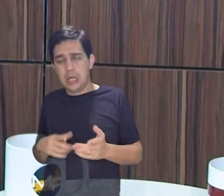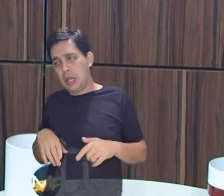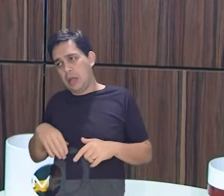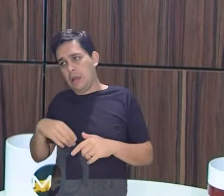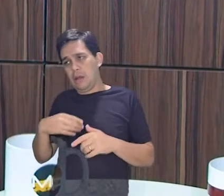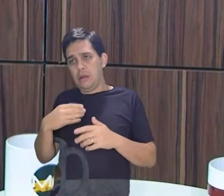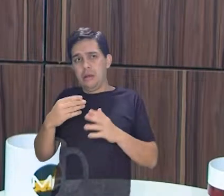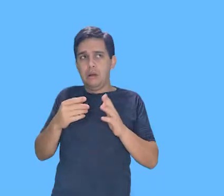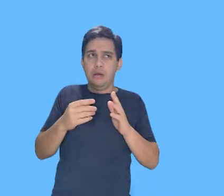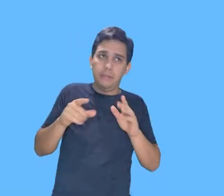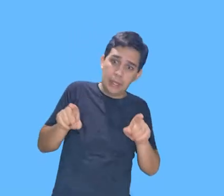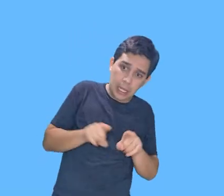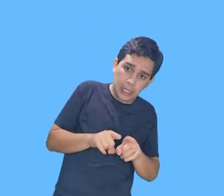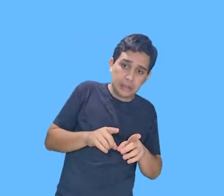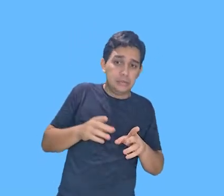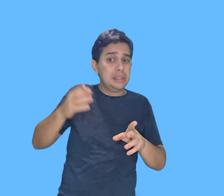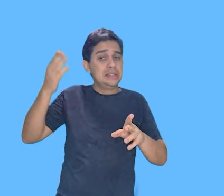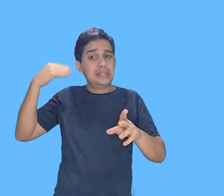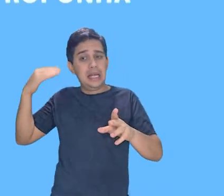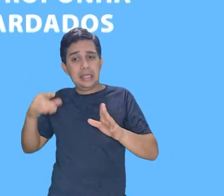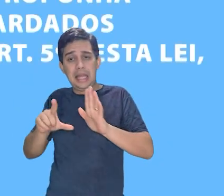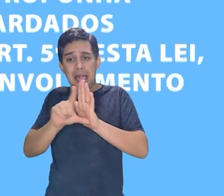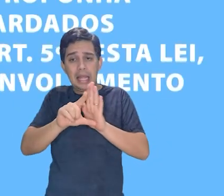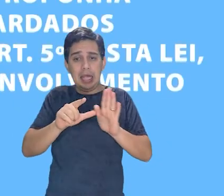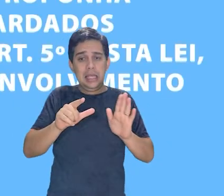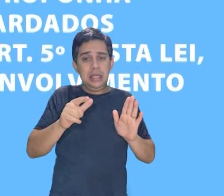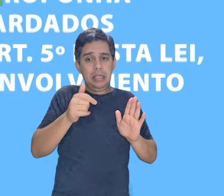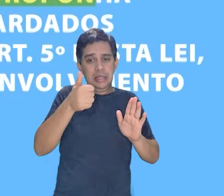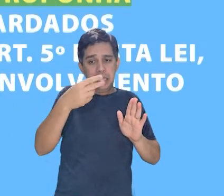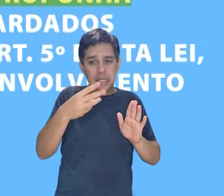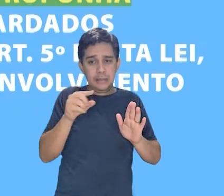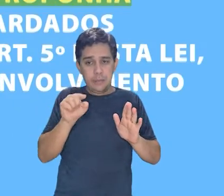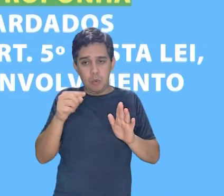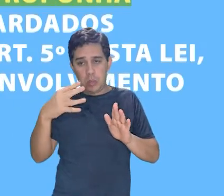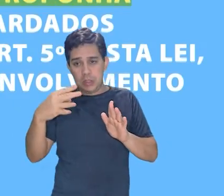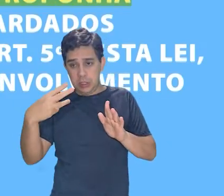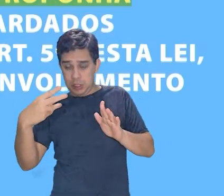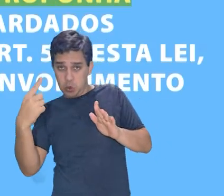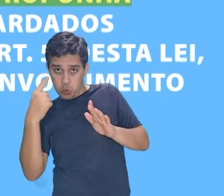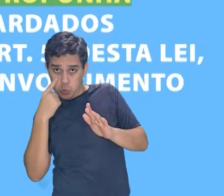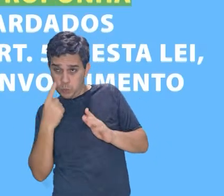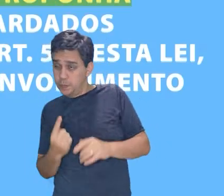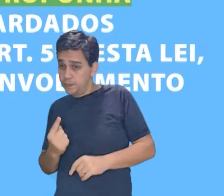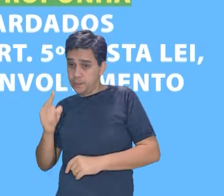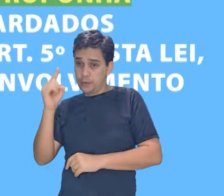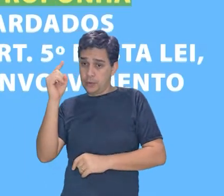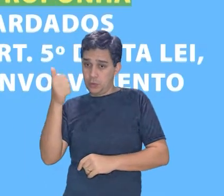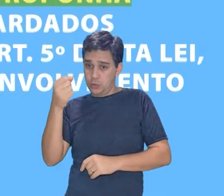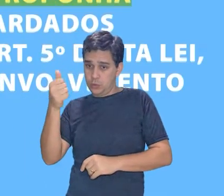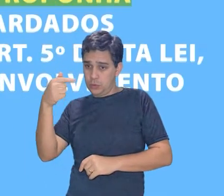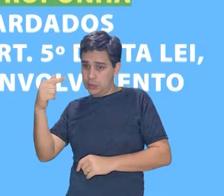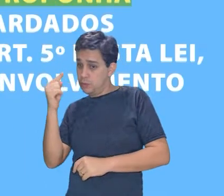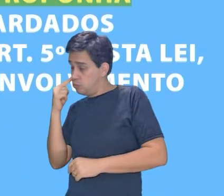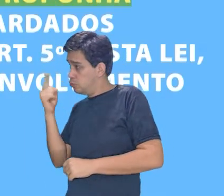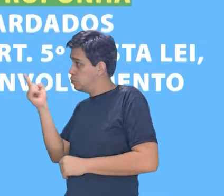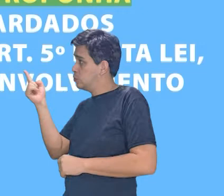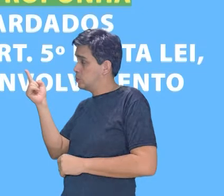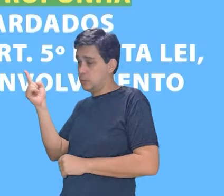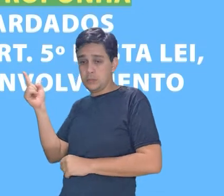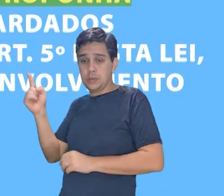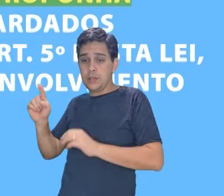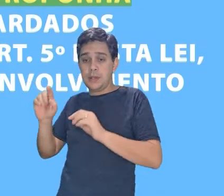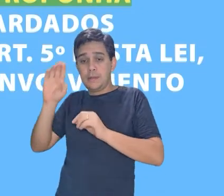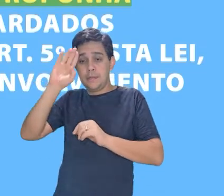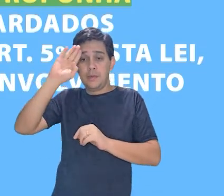trazida no contexto da lei, de fato, garante e auxilia o judiciário